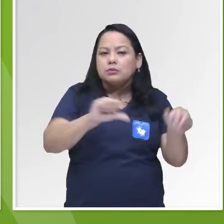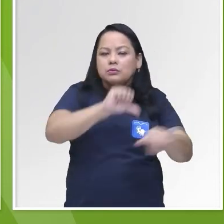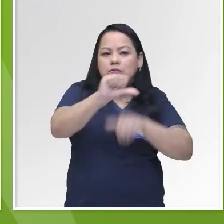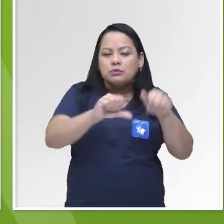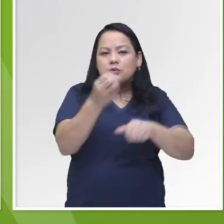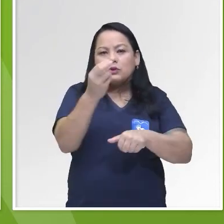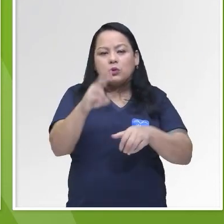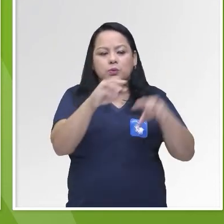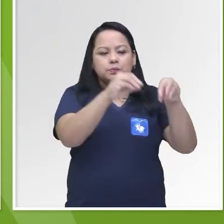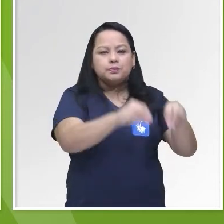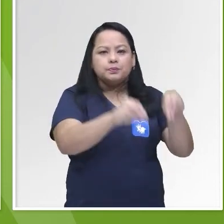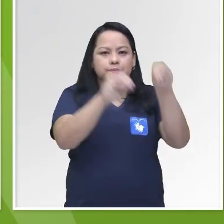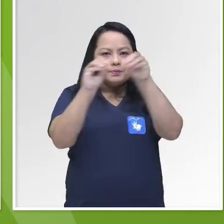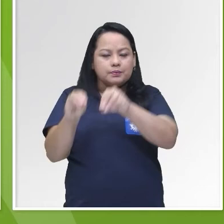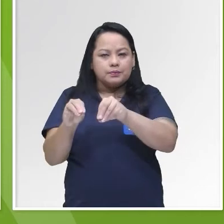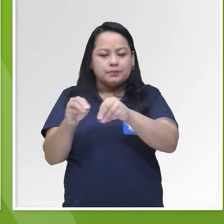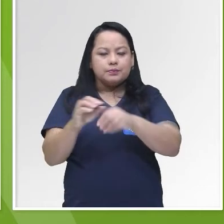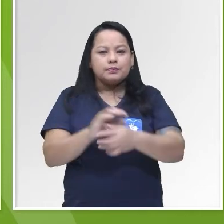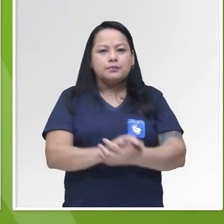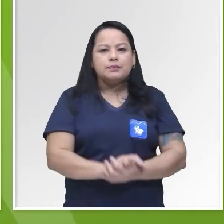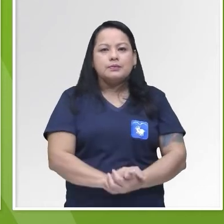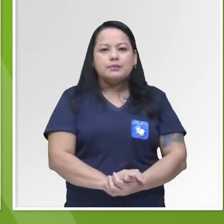ou deslocamento, tá bom?